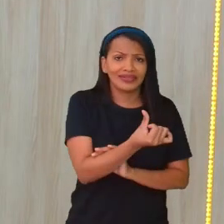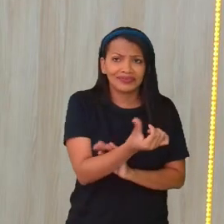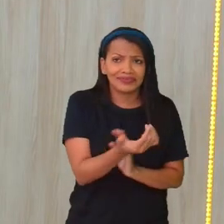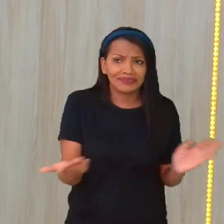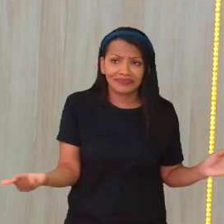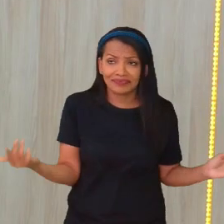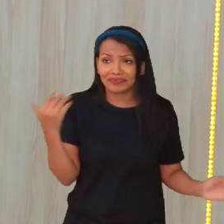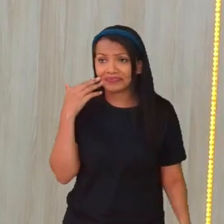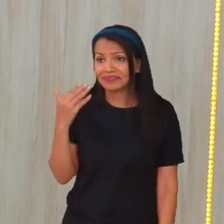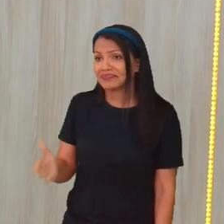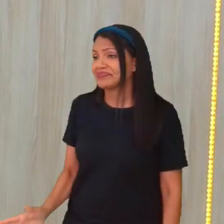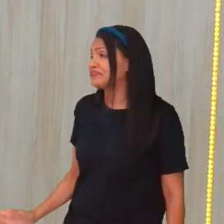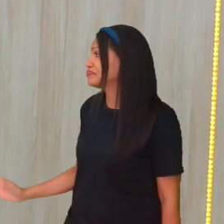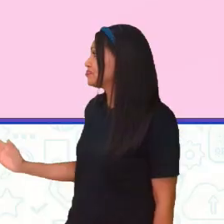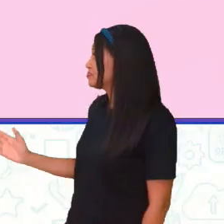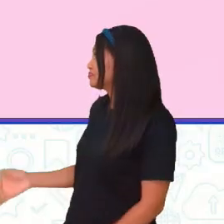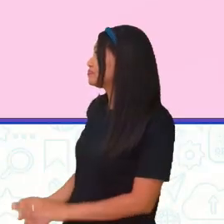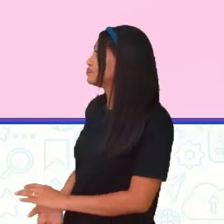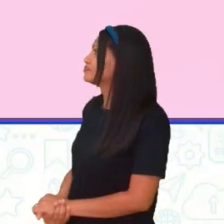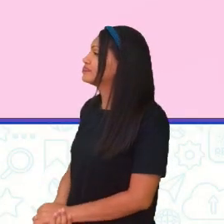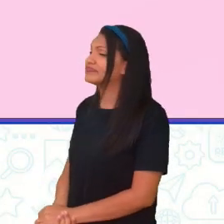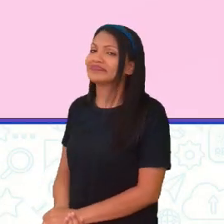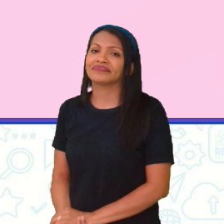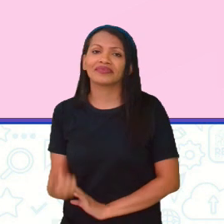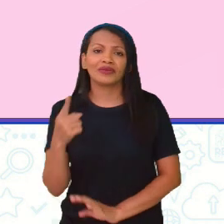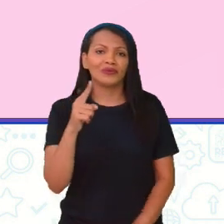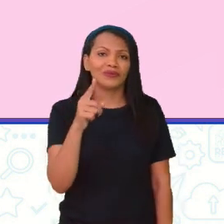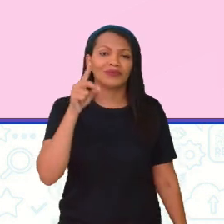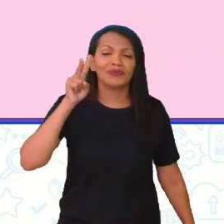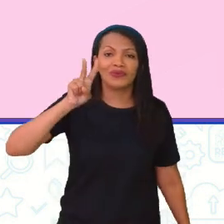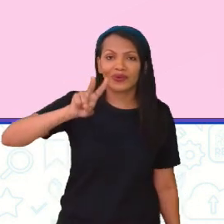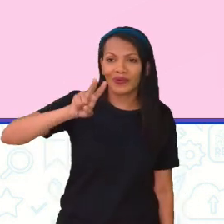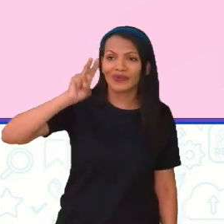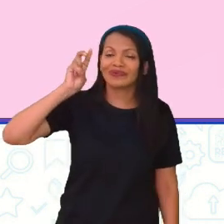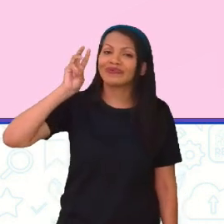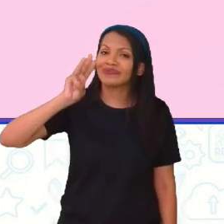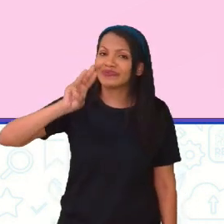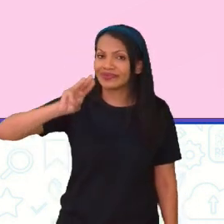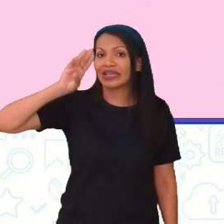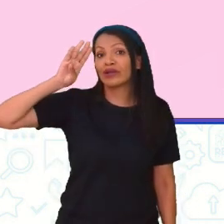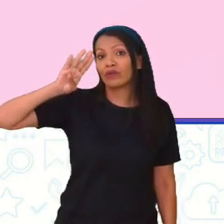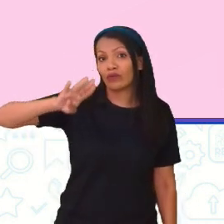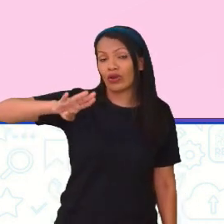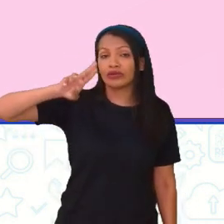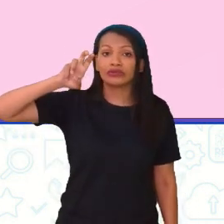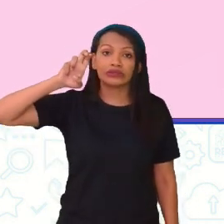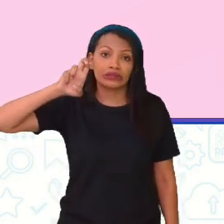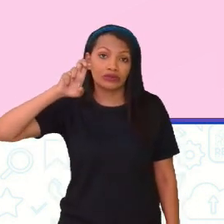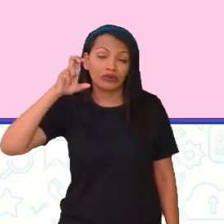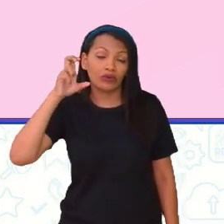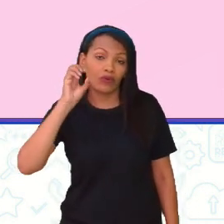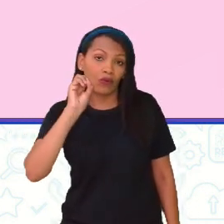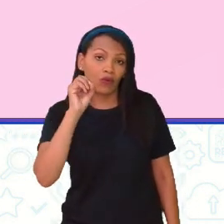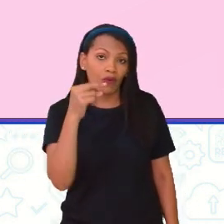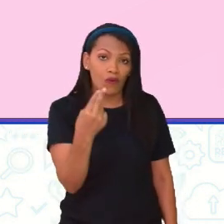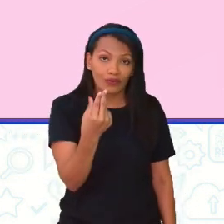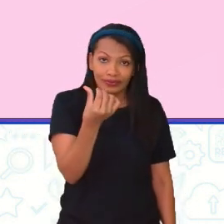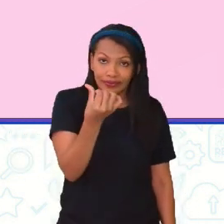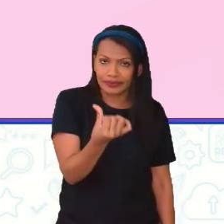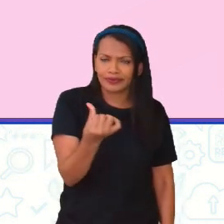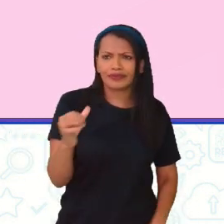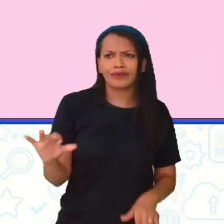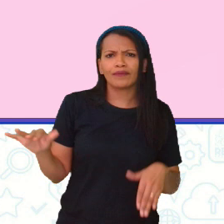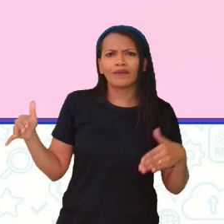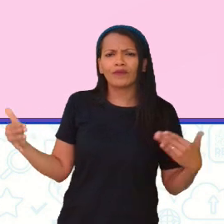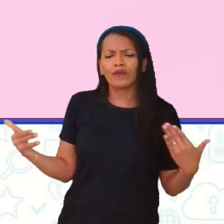hora que você joga os dados, pode cair 1, 2, 3, 4, 5 ou 6. Então, qual